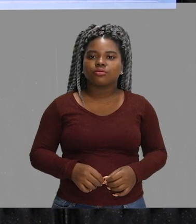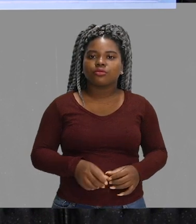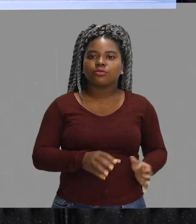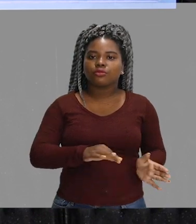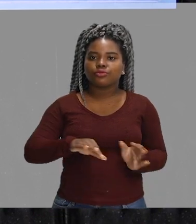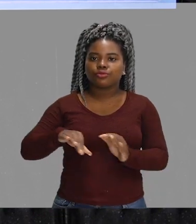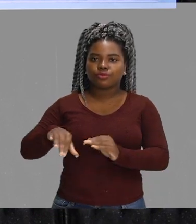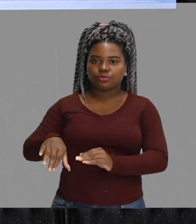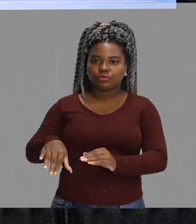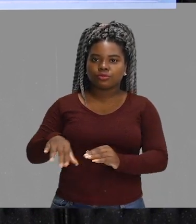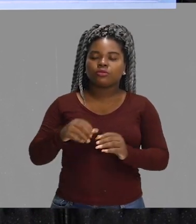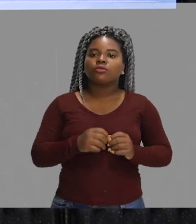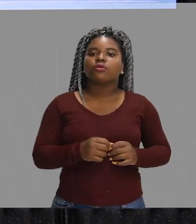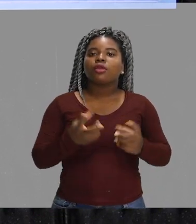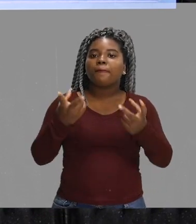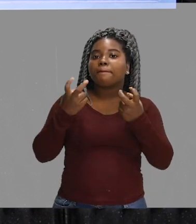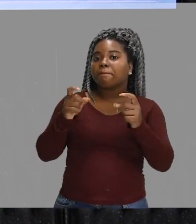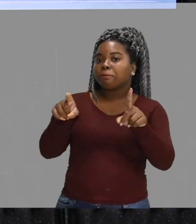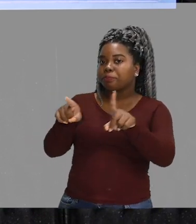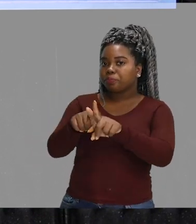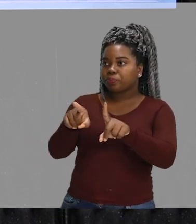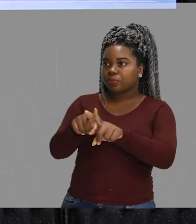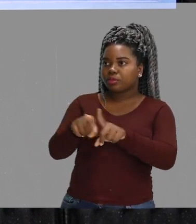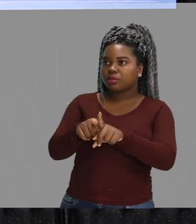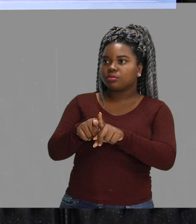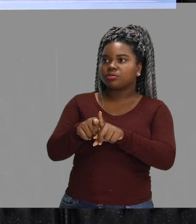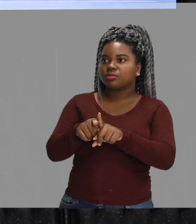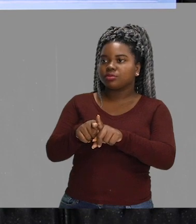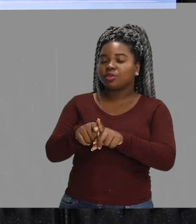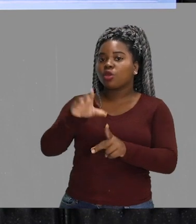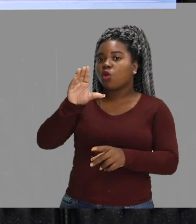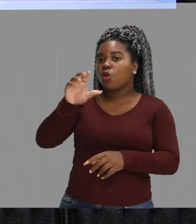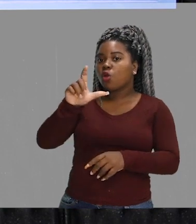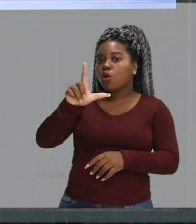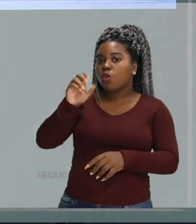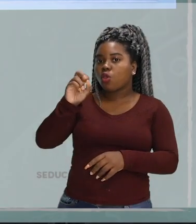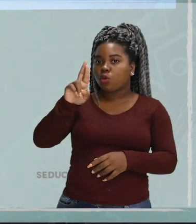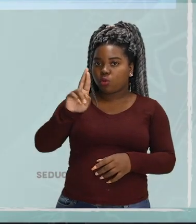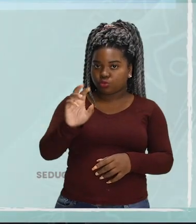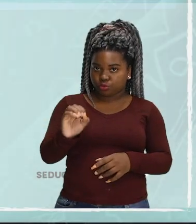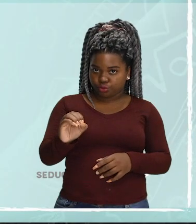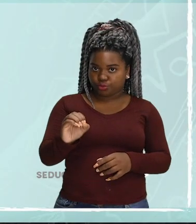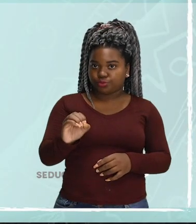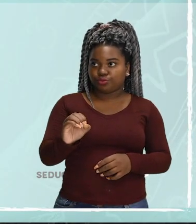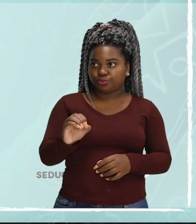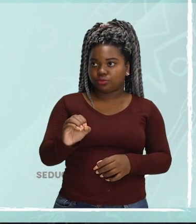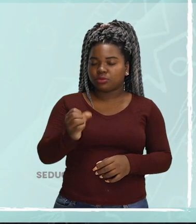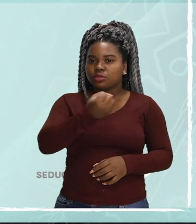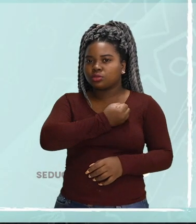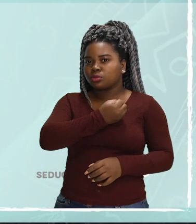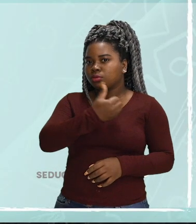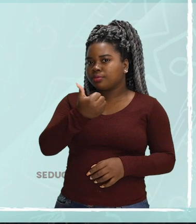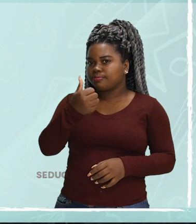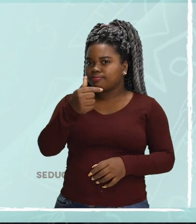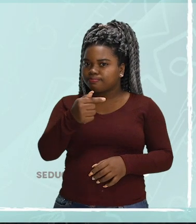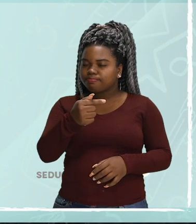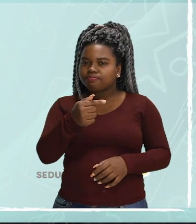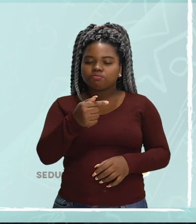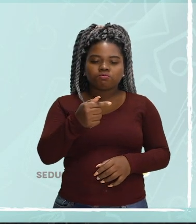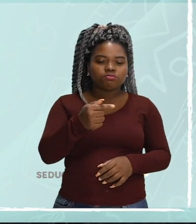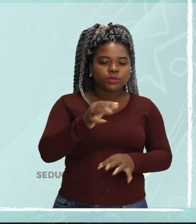periódica, eles estão organizados em ordem crescente do número atômico, da esquerda para a